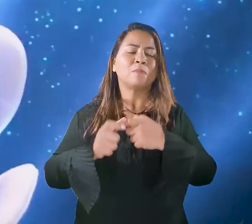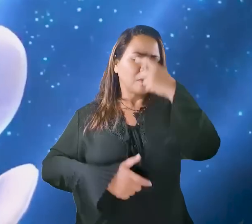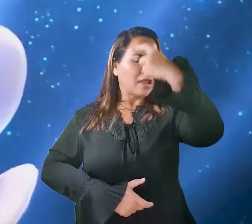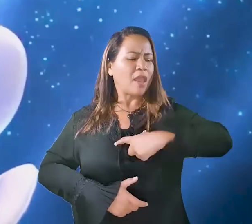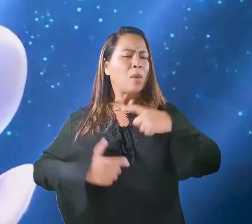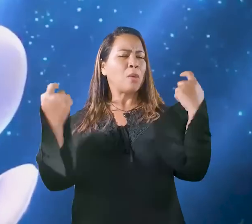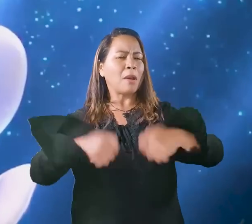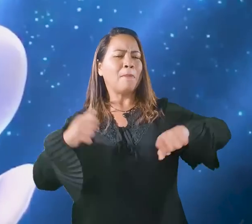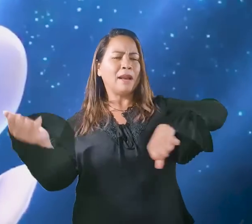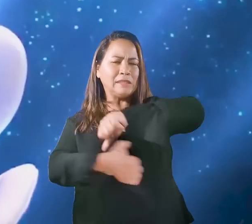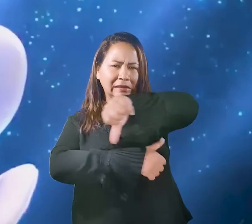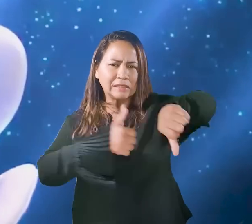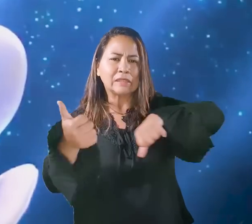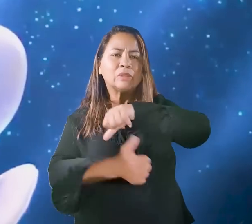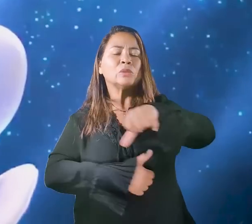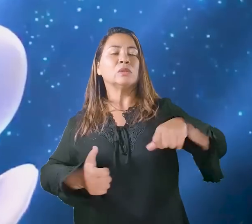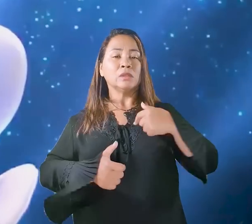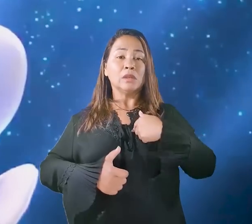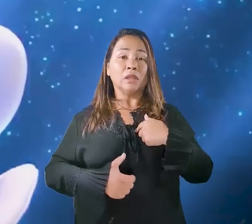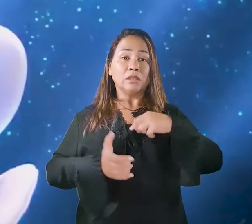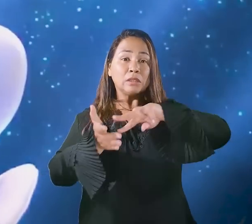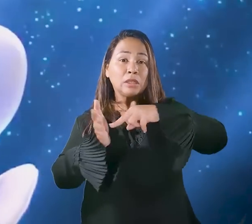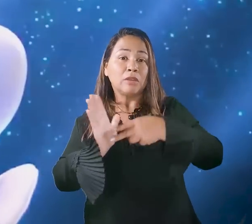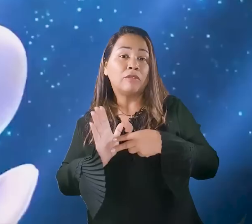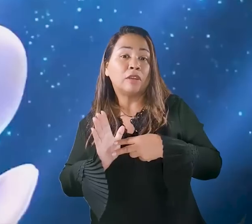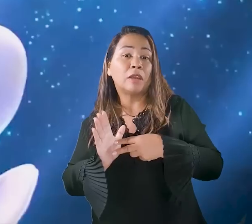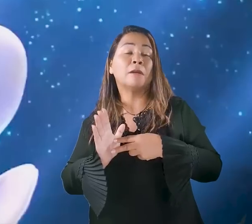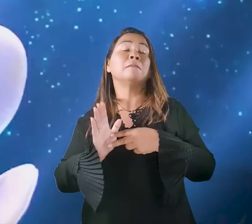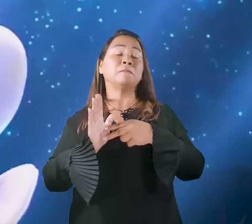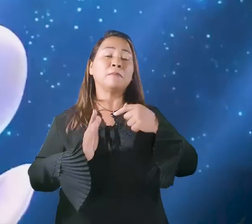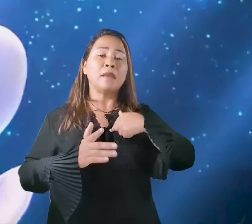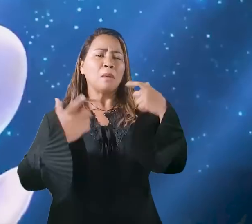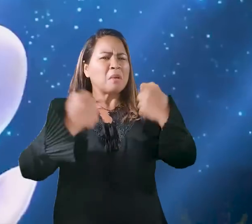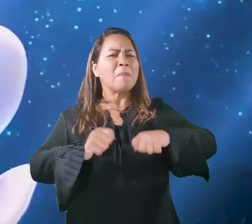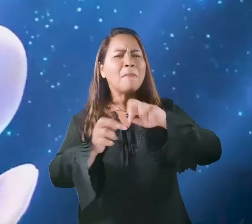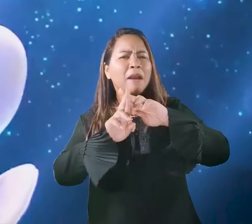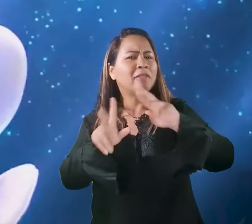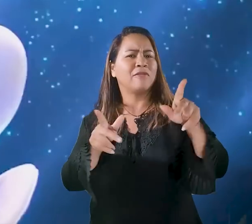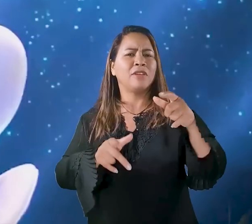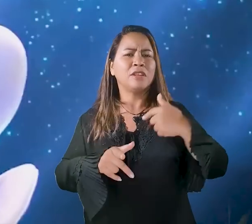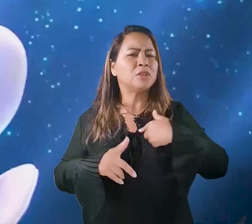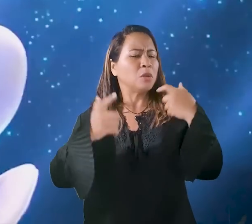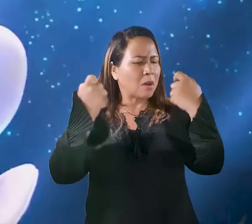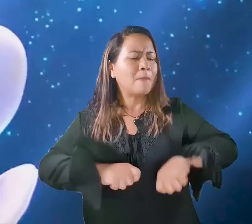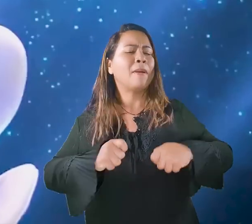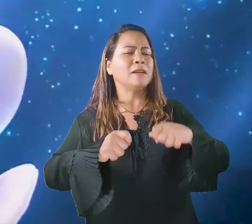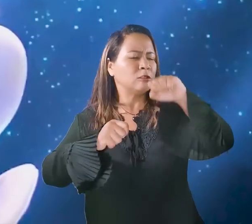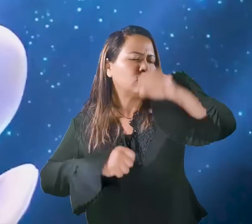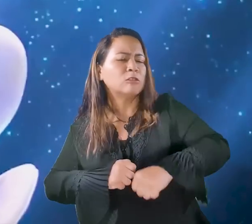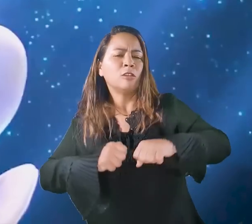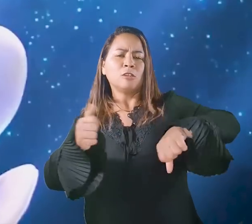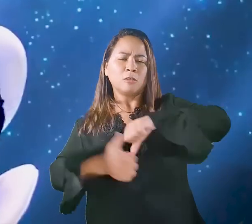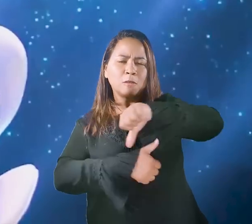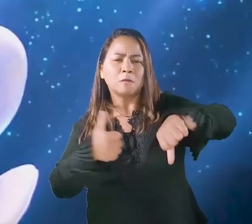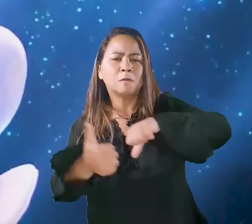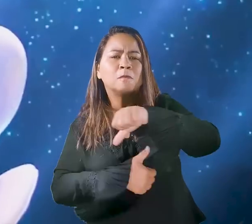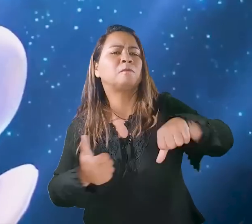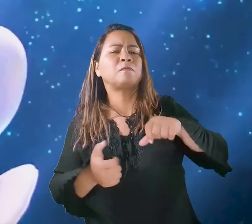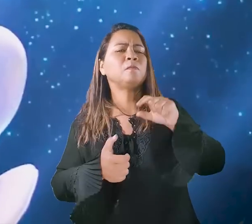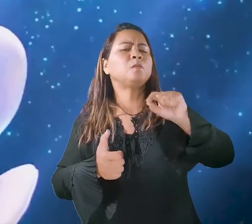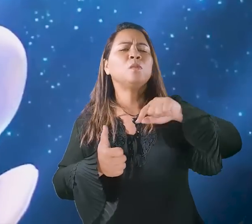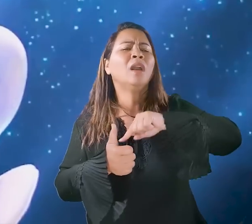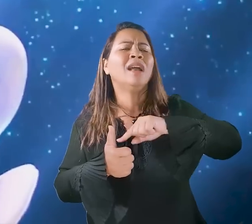sou diferente. Eu quero mudar. Eu sou a mudança. E o que é a mudança?